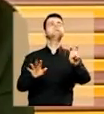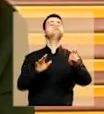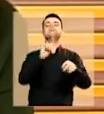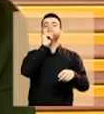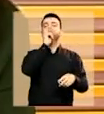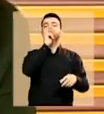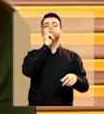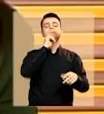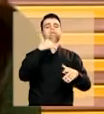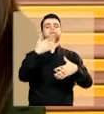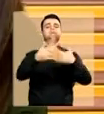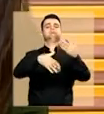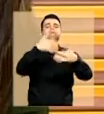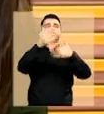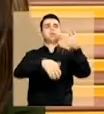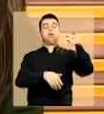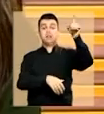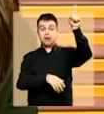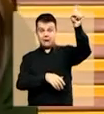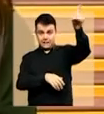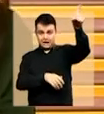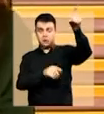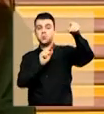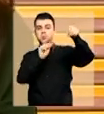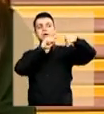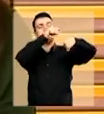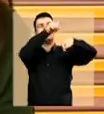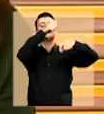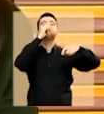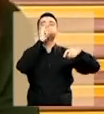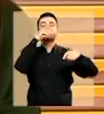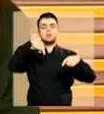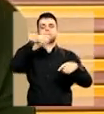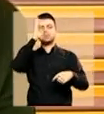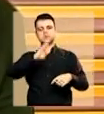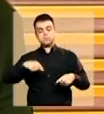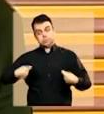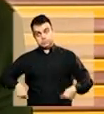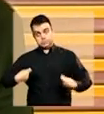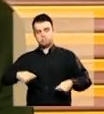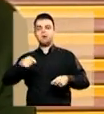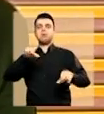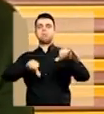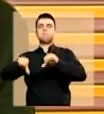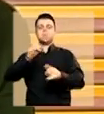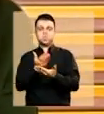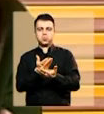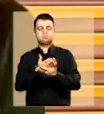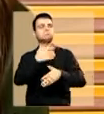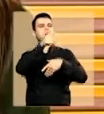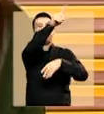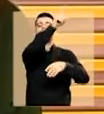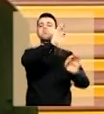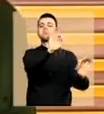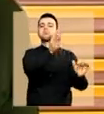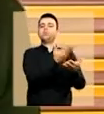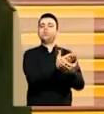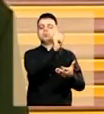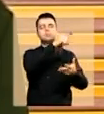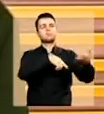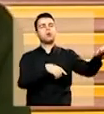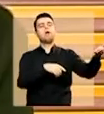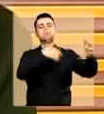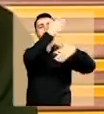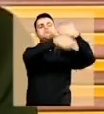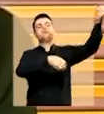a convalidação, o que nós estamos olhando? Para a carga horária que ele cumpriu para o estudo, para a troca cultural mesmo, né? Não especificamente para o estudo de matérias, porque